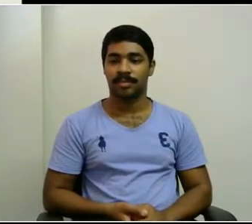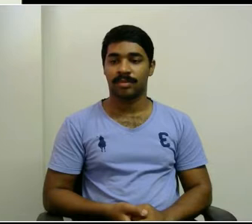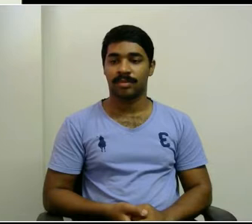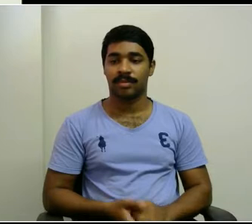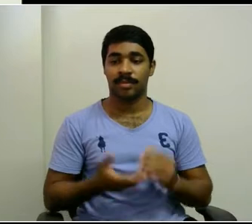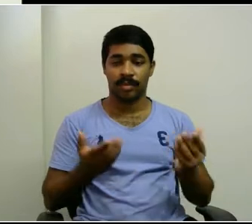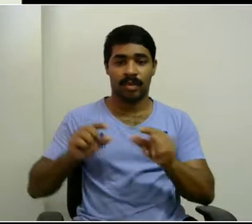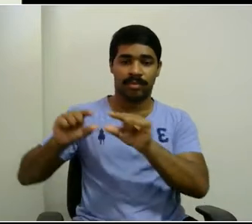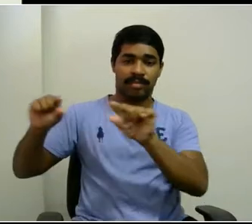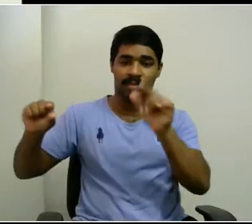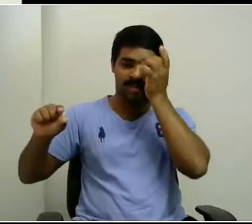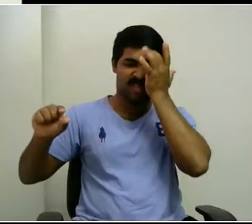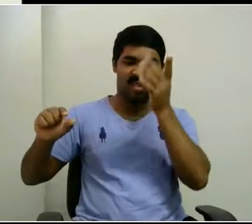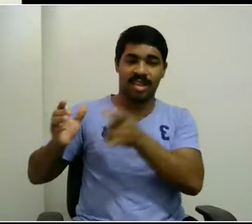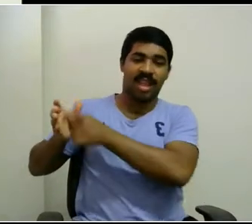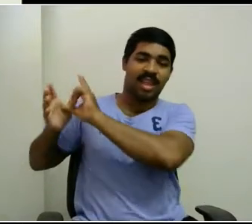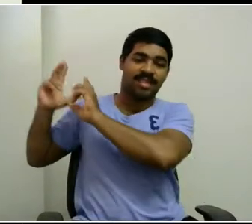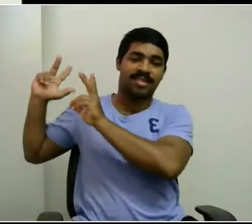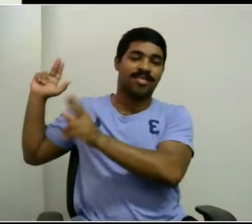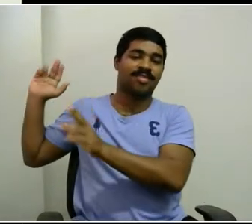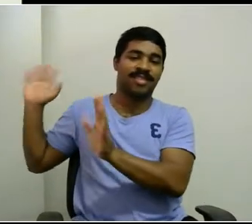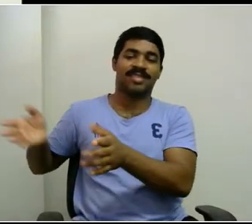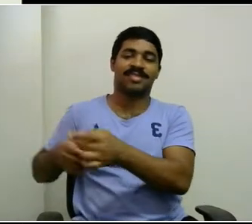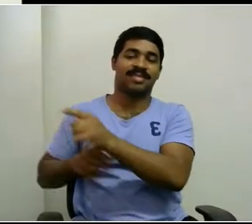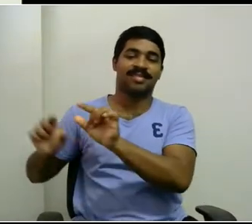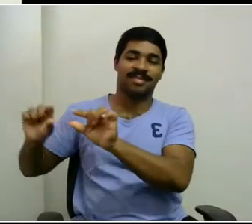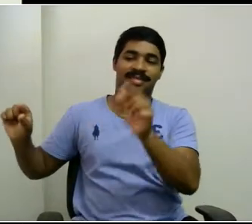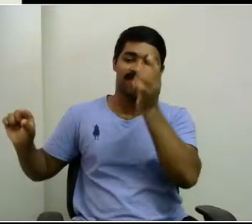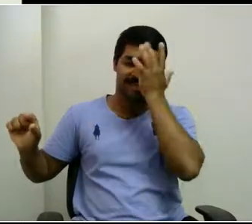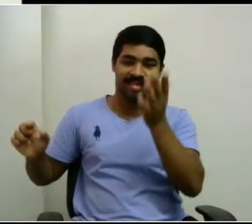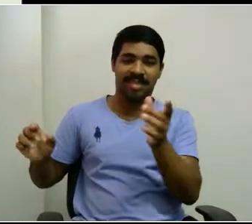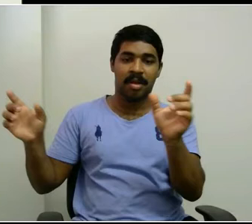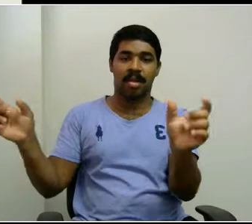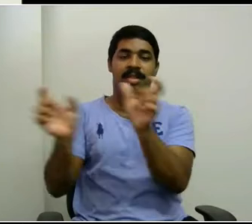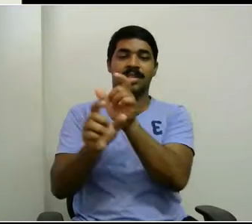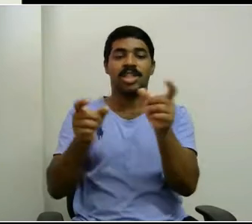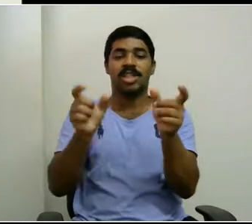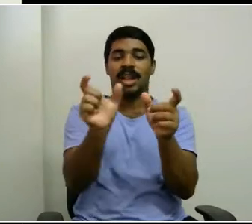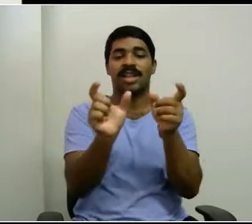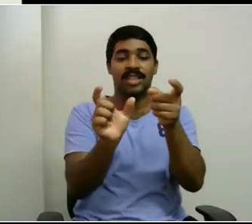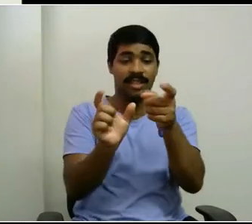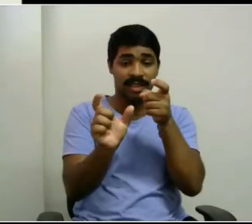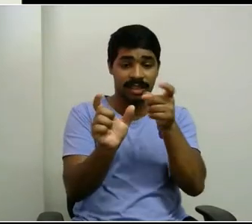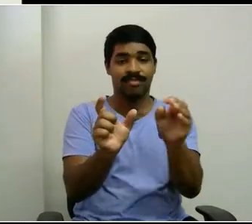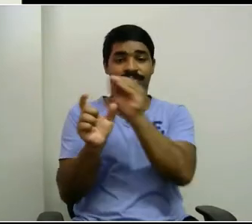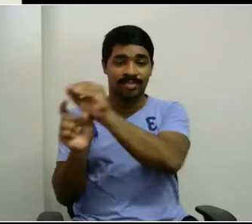Agora ficou fácil, ficou igual às questões anteriores também, né? Passa tudo que tem x para um lado, né? Vai ficar menos